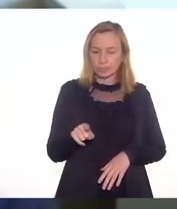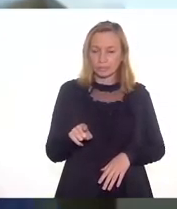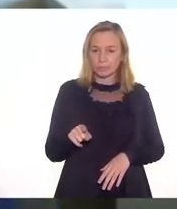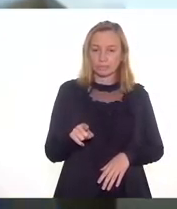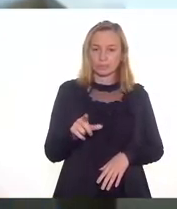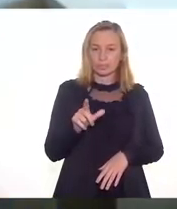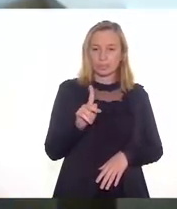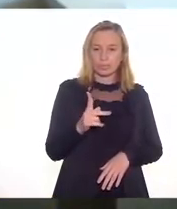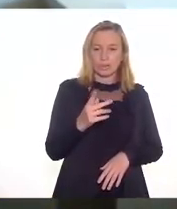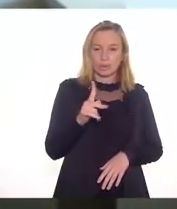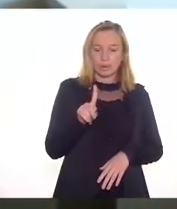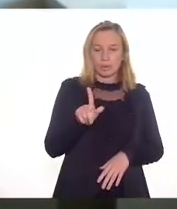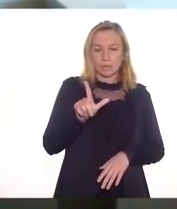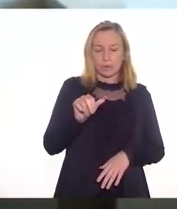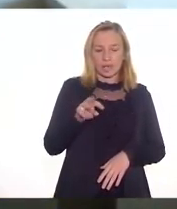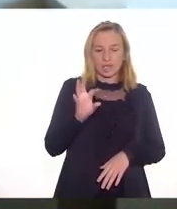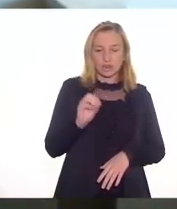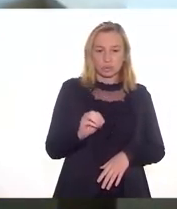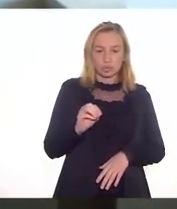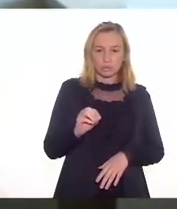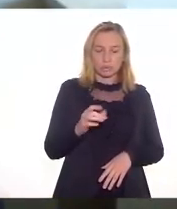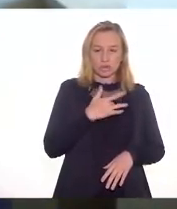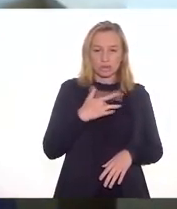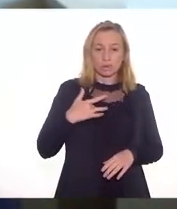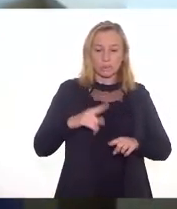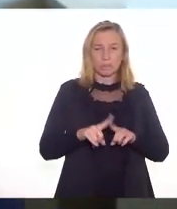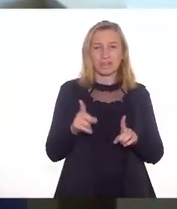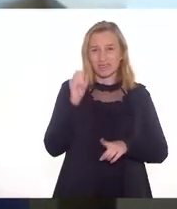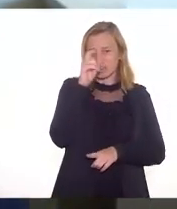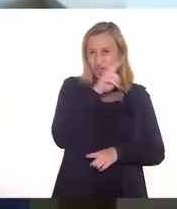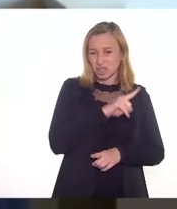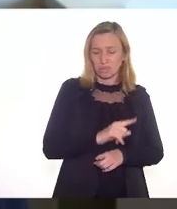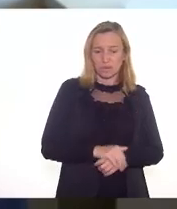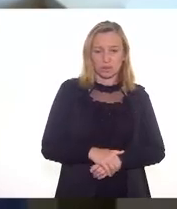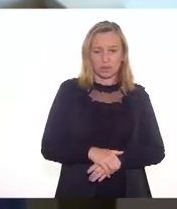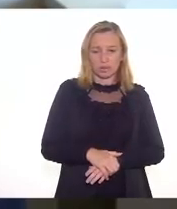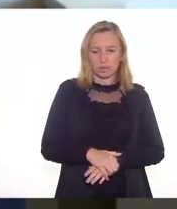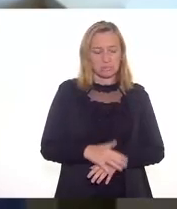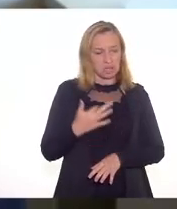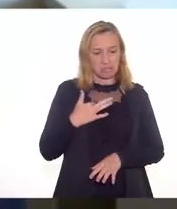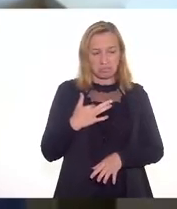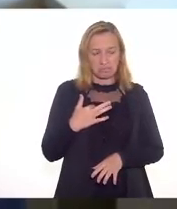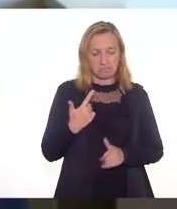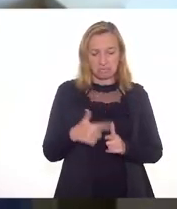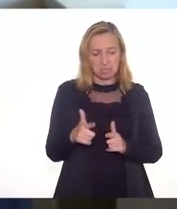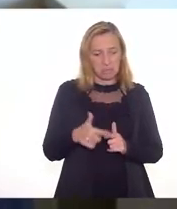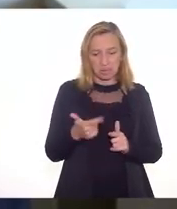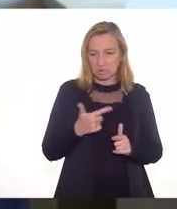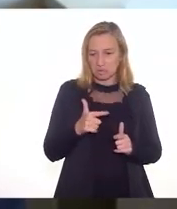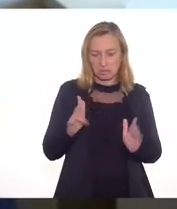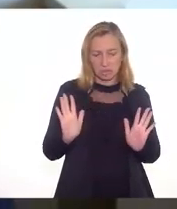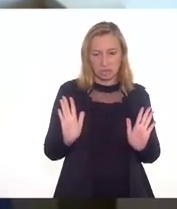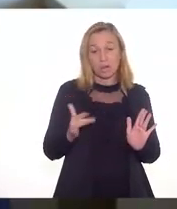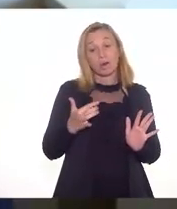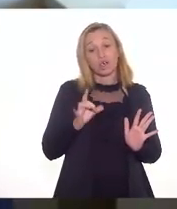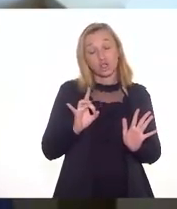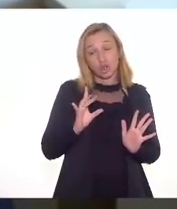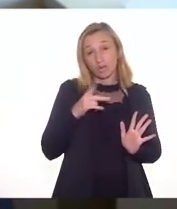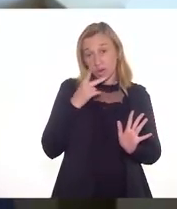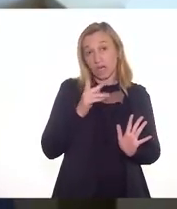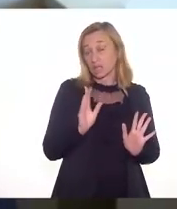saúde. Mas é uma concepção difícil. Eu não vou criar problema, não, mas eu estou só aqui afirmando que não